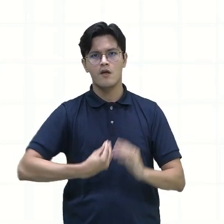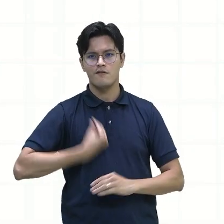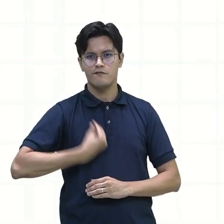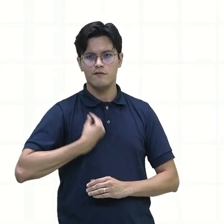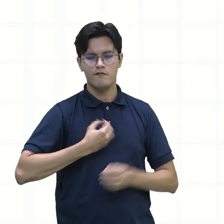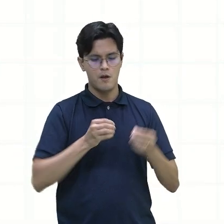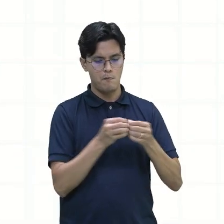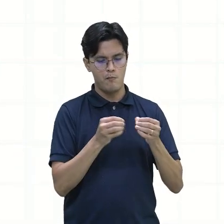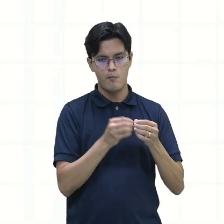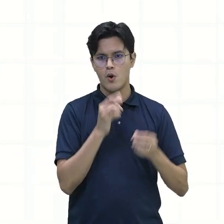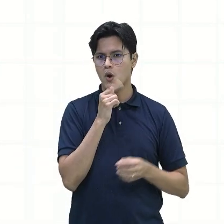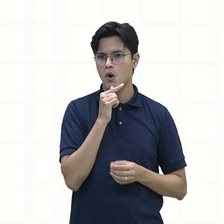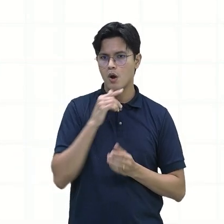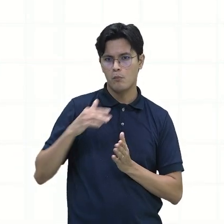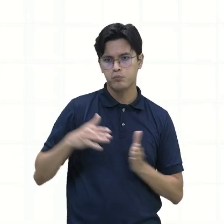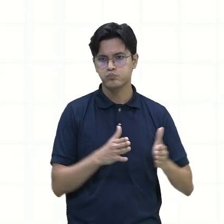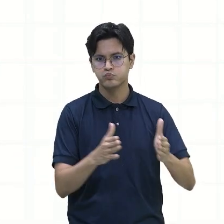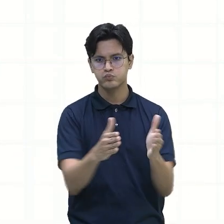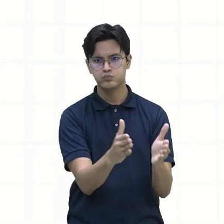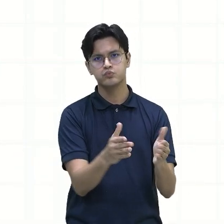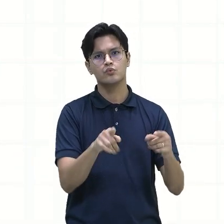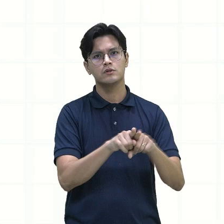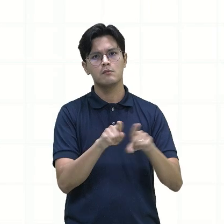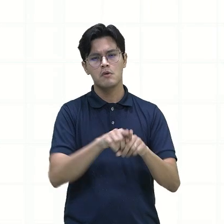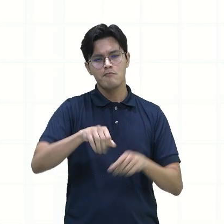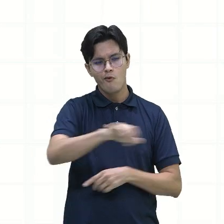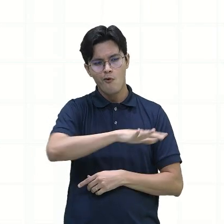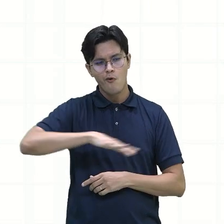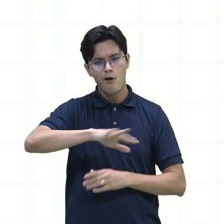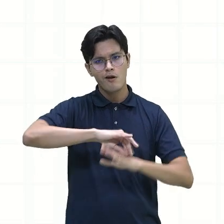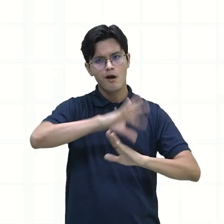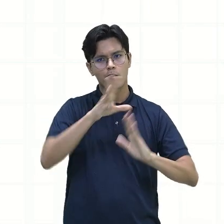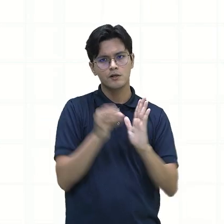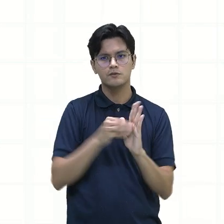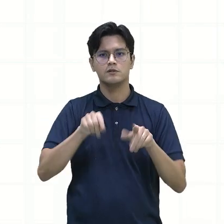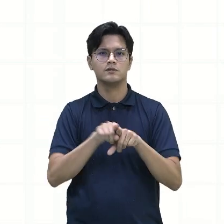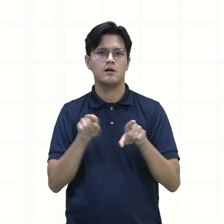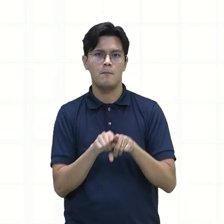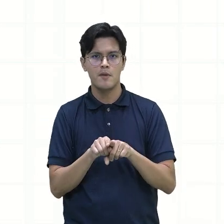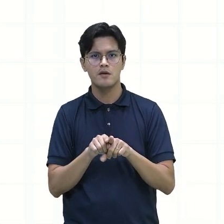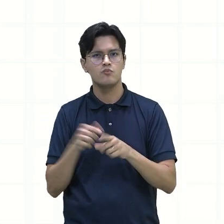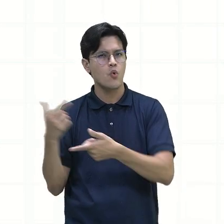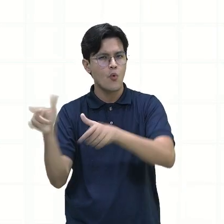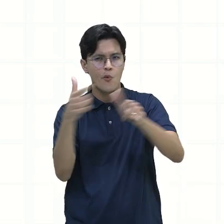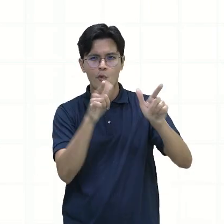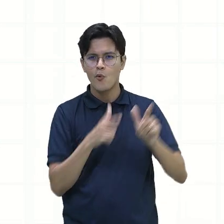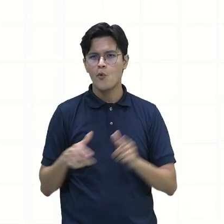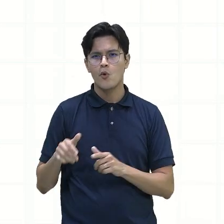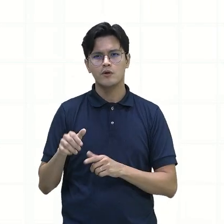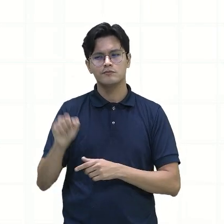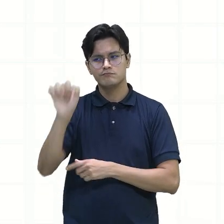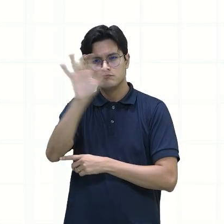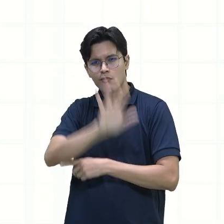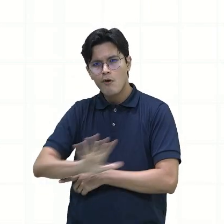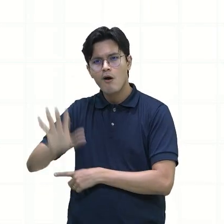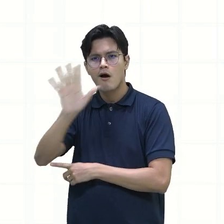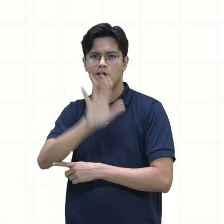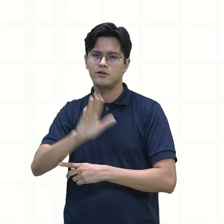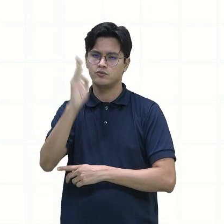em toda a Amazônia e também em outras regiões do Brasil, que essas comunidades eles